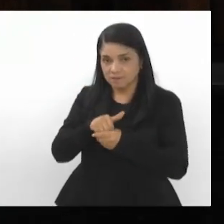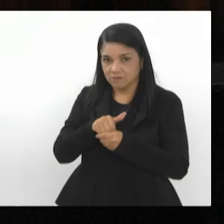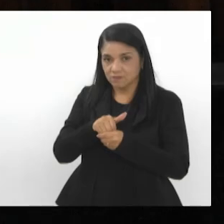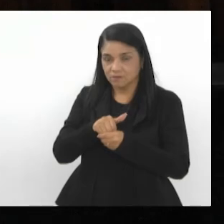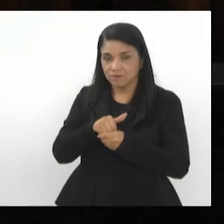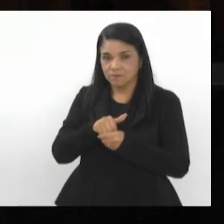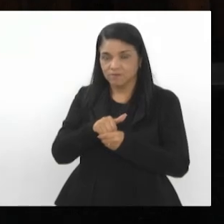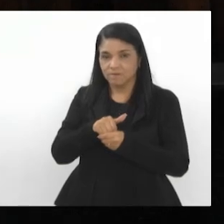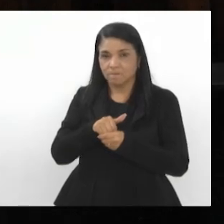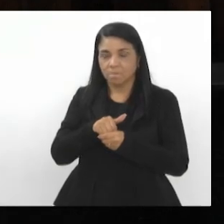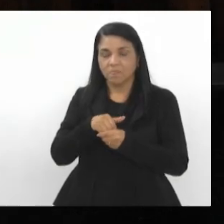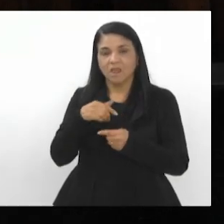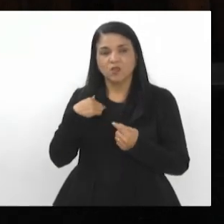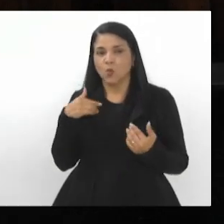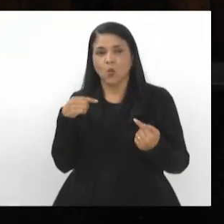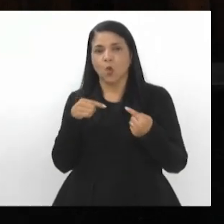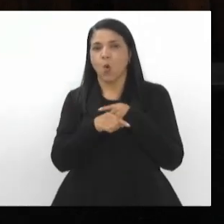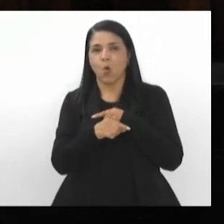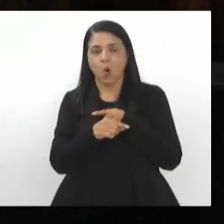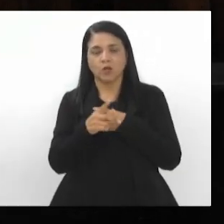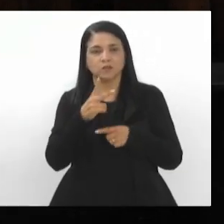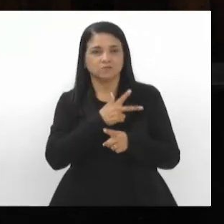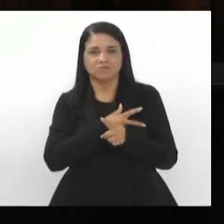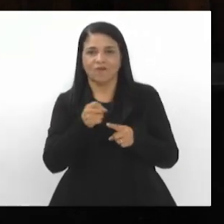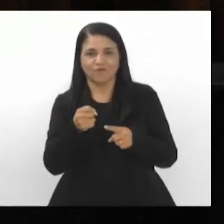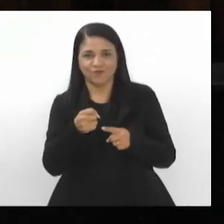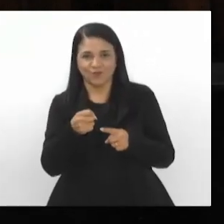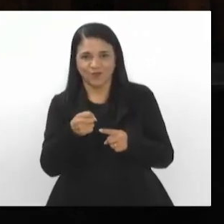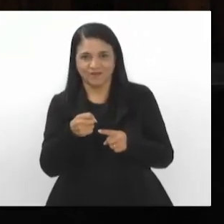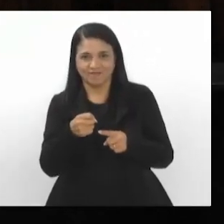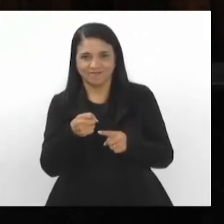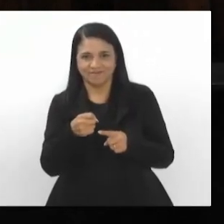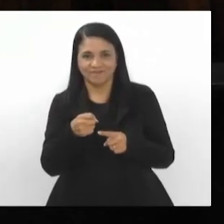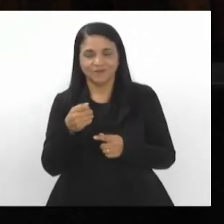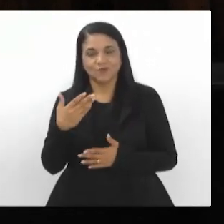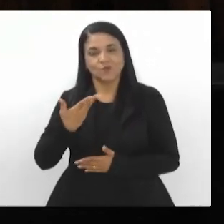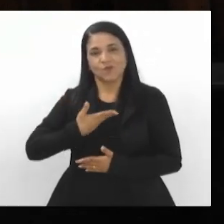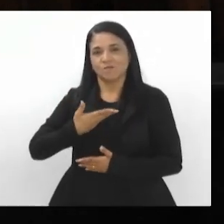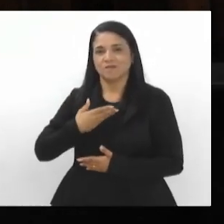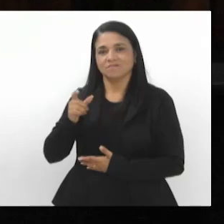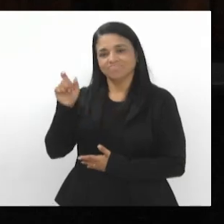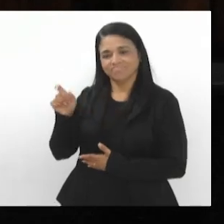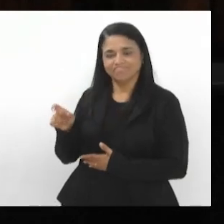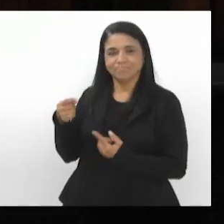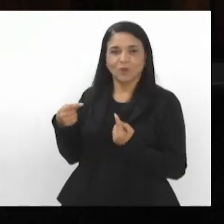acaba não concordando com a vitória do seu adversário.